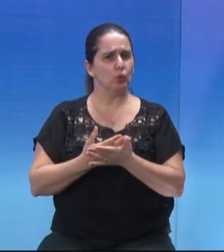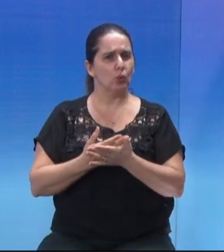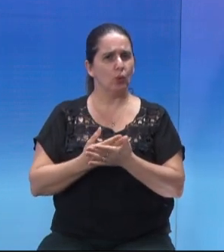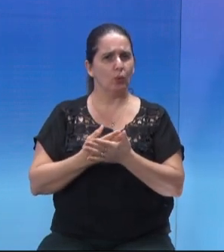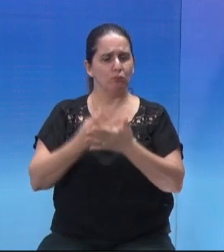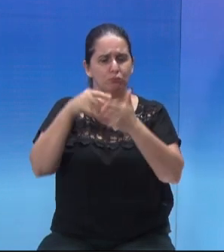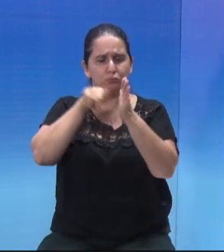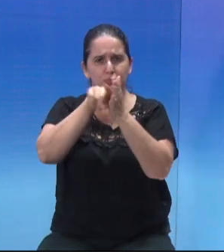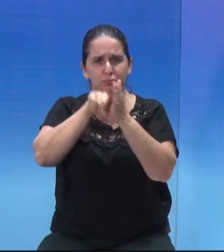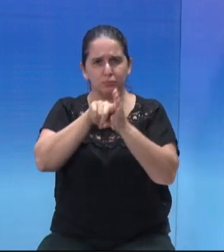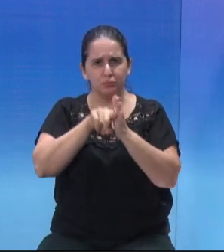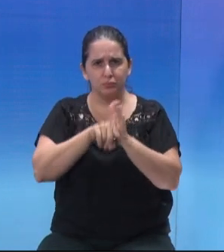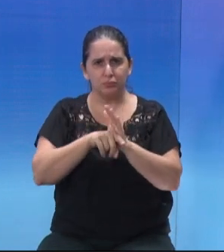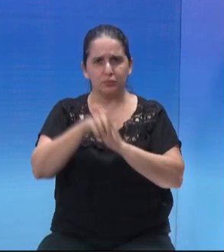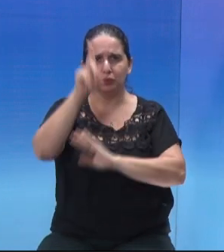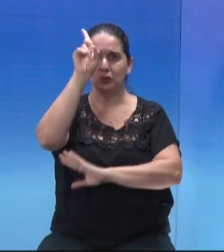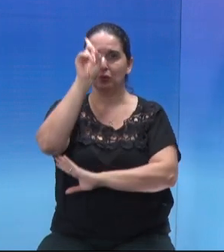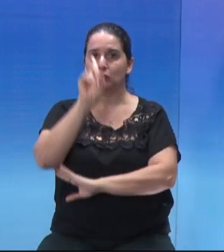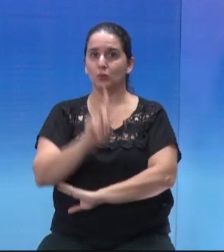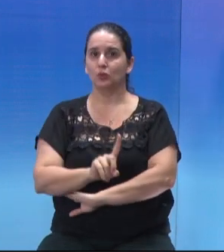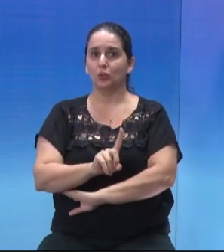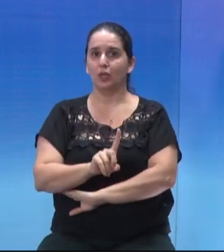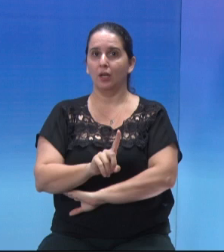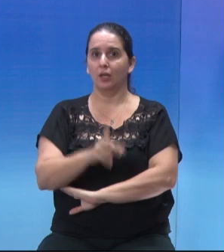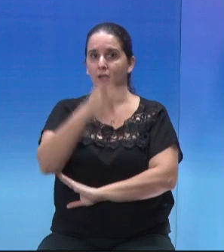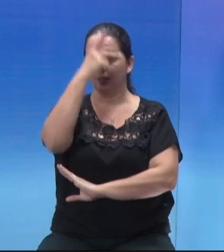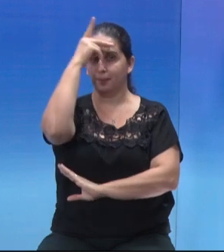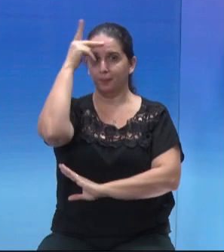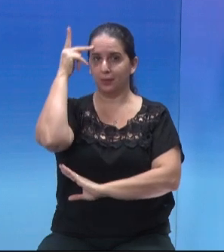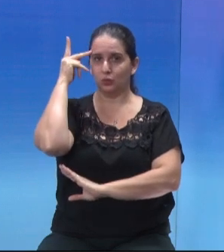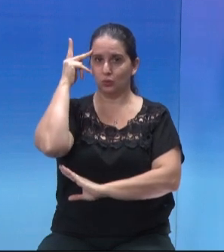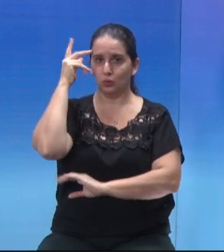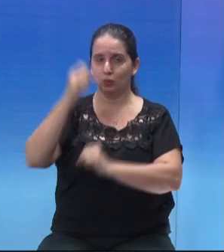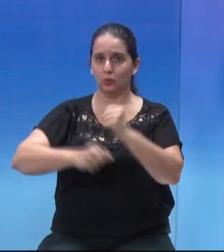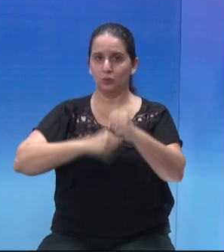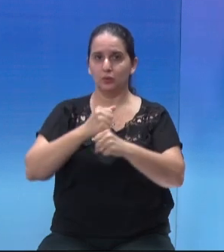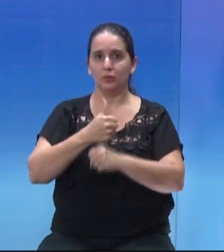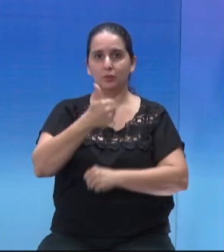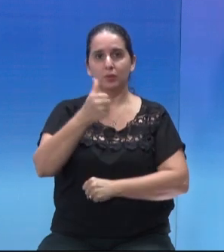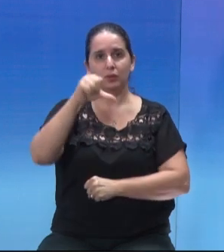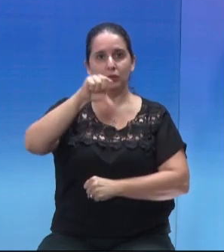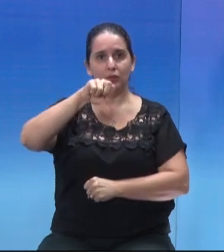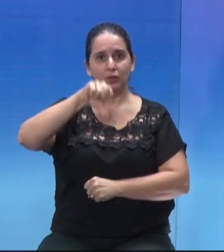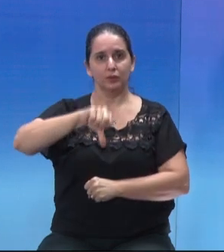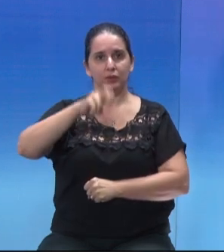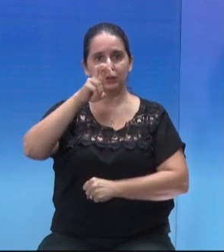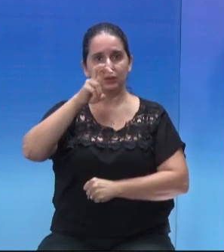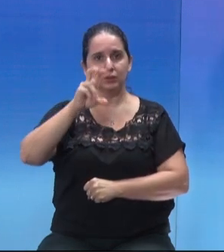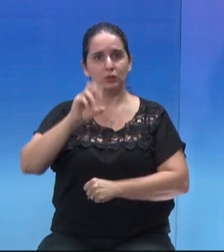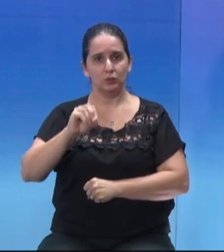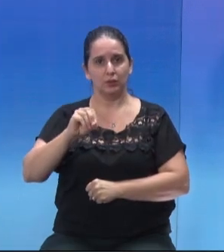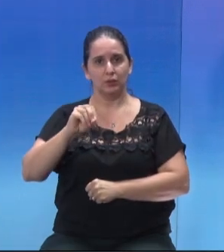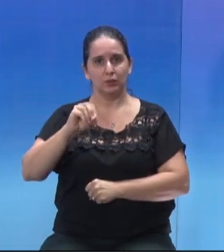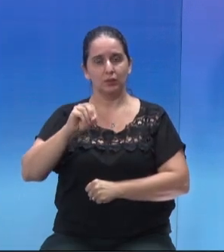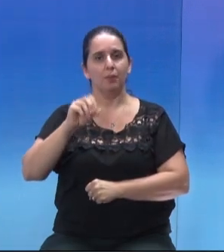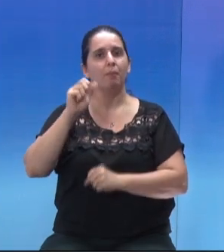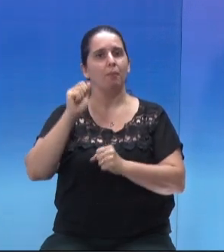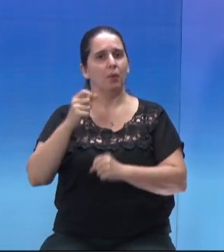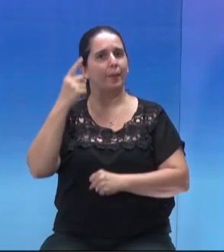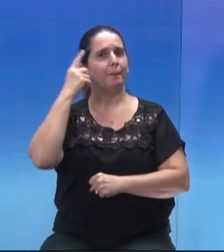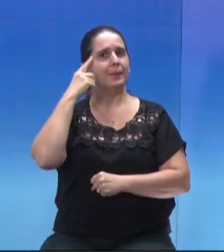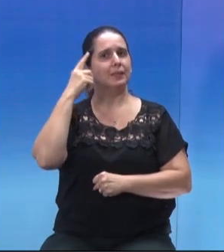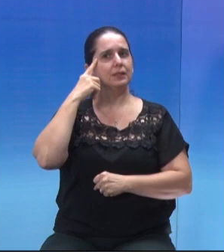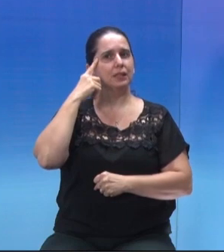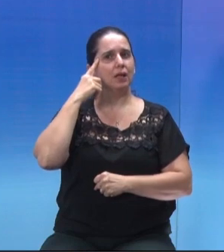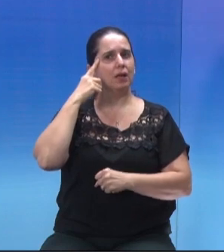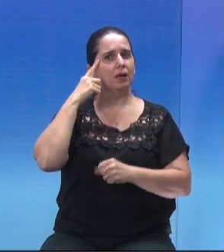direitos civis do negro americano na década de 50, talvez possa pensar, possa imaginar, né, que está falando sobre a